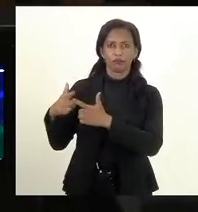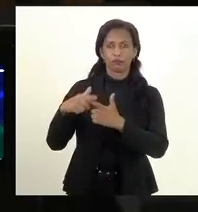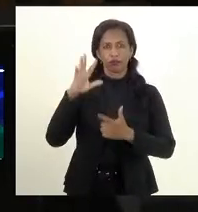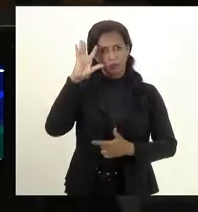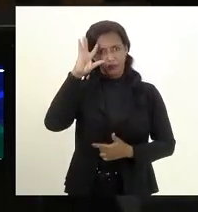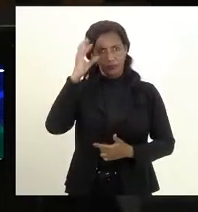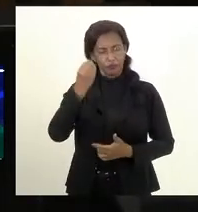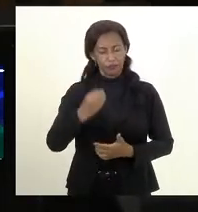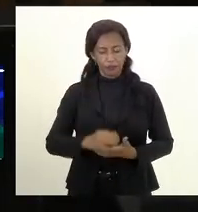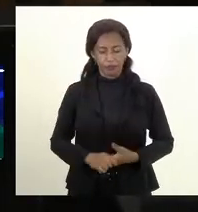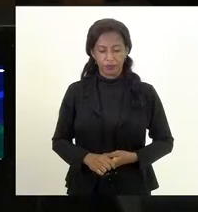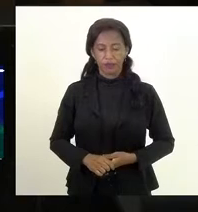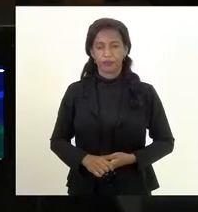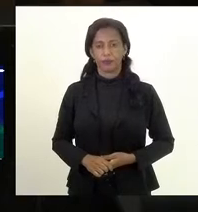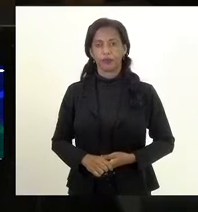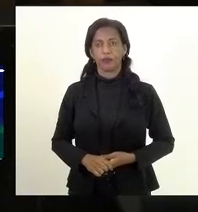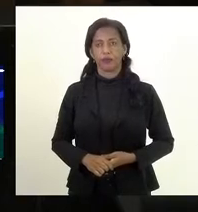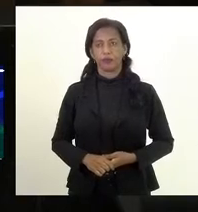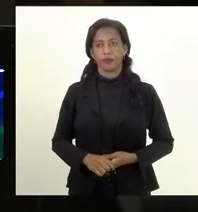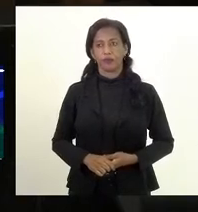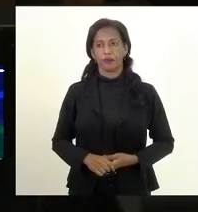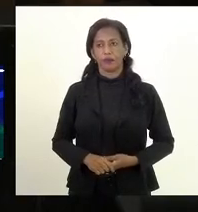ela como